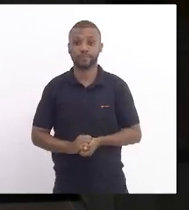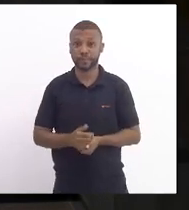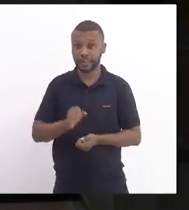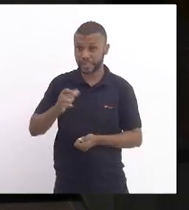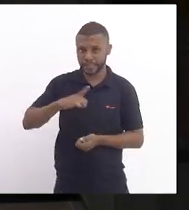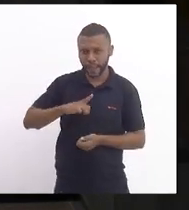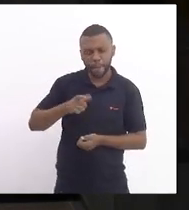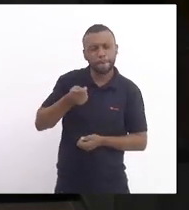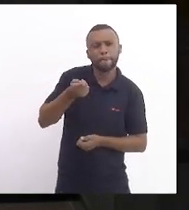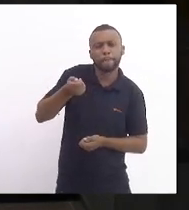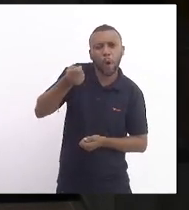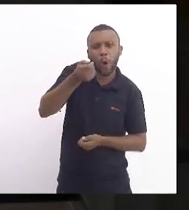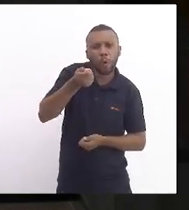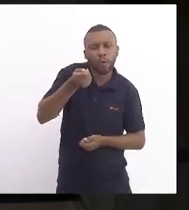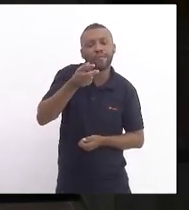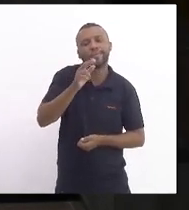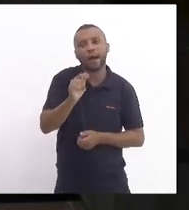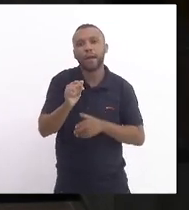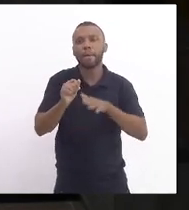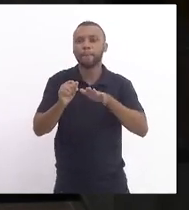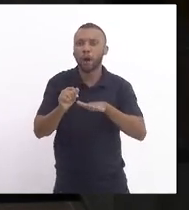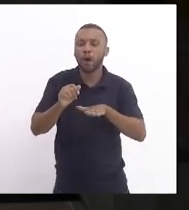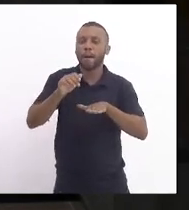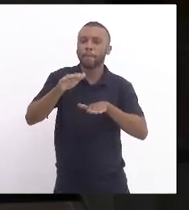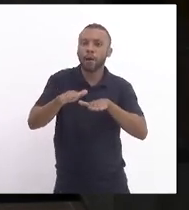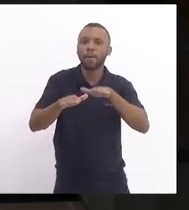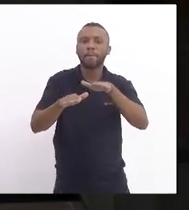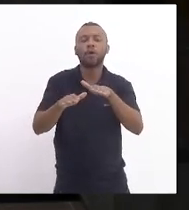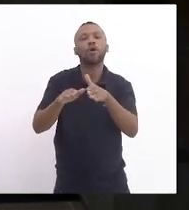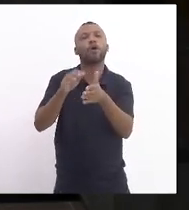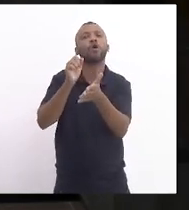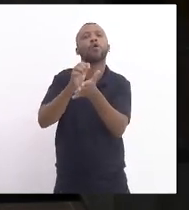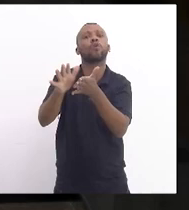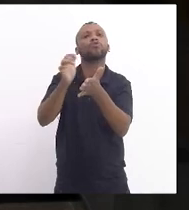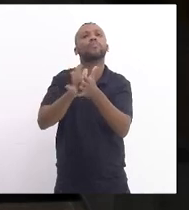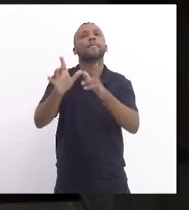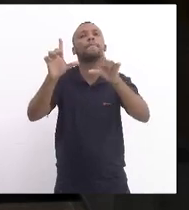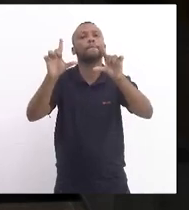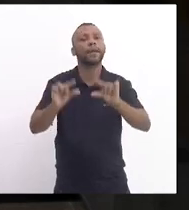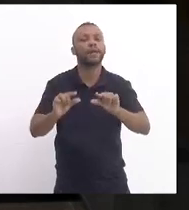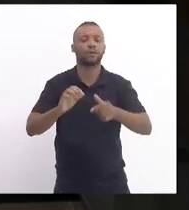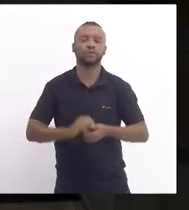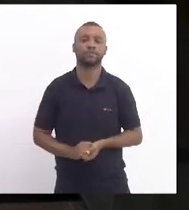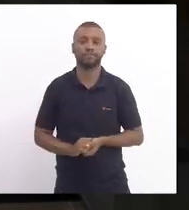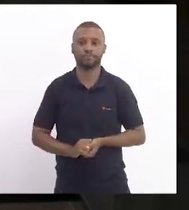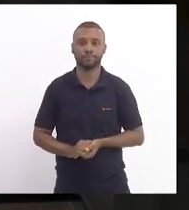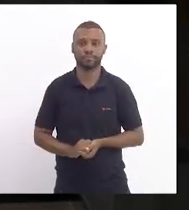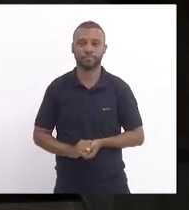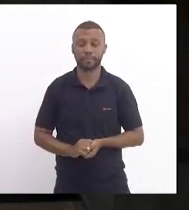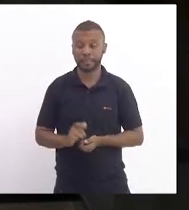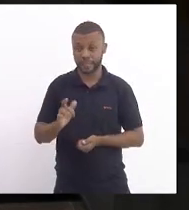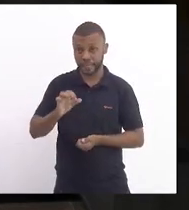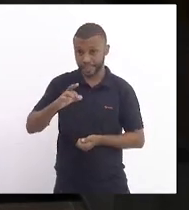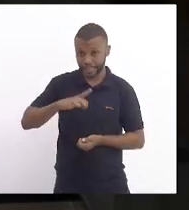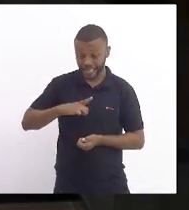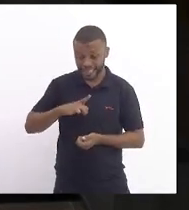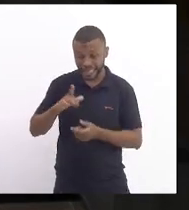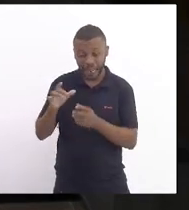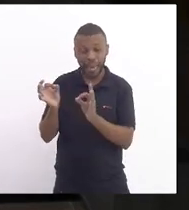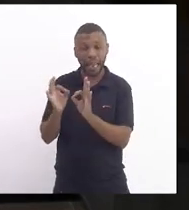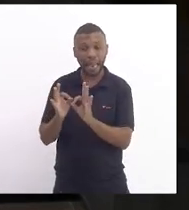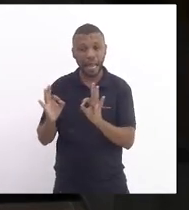pouco vai cada vez consumir menos Ah e quem não tem nenhum